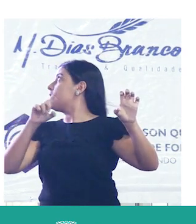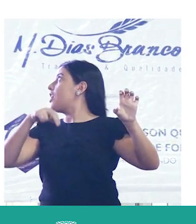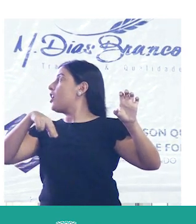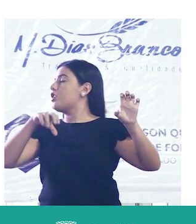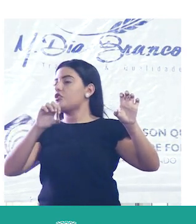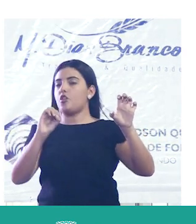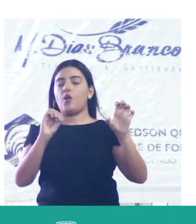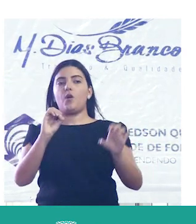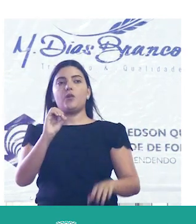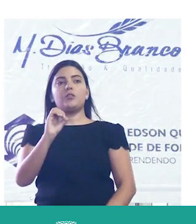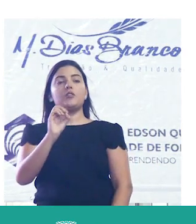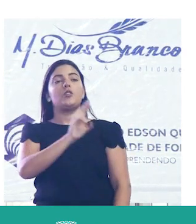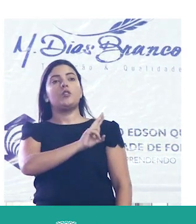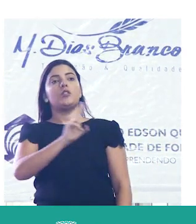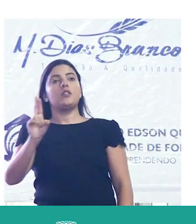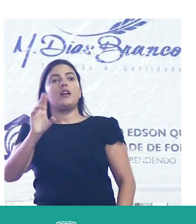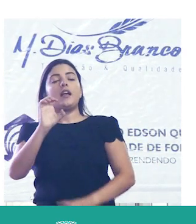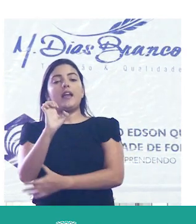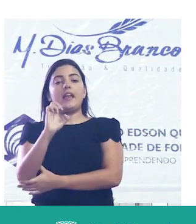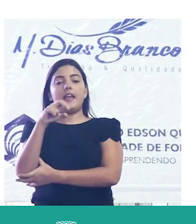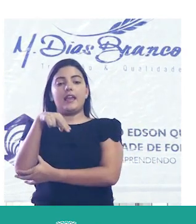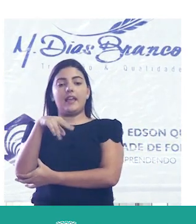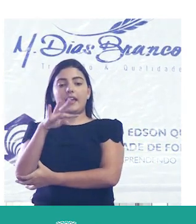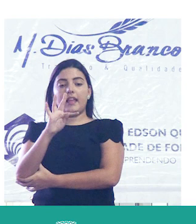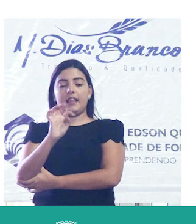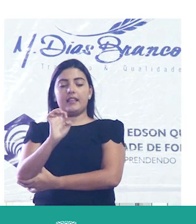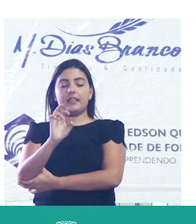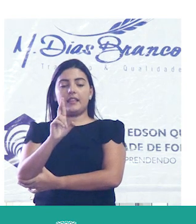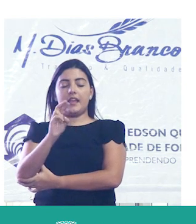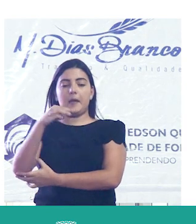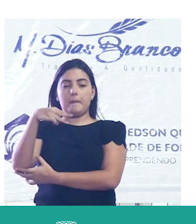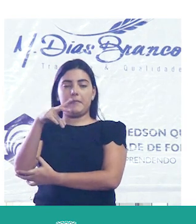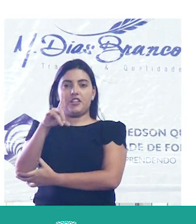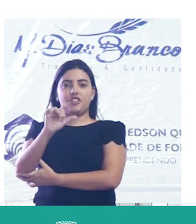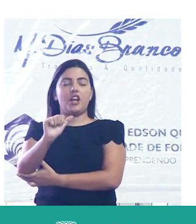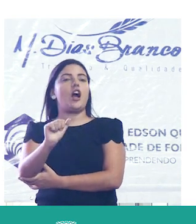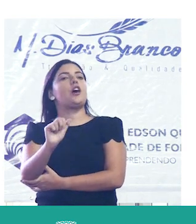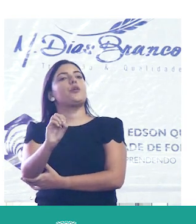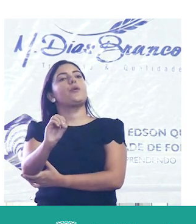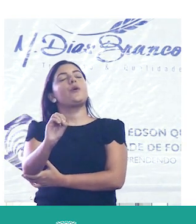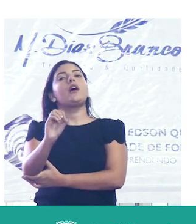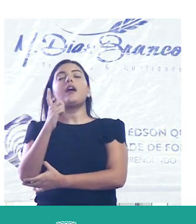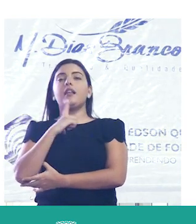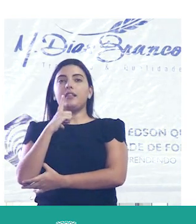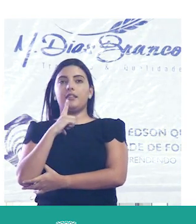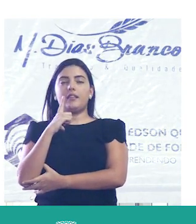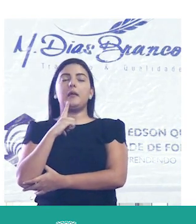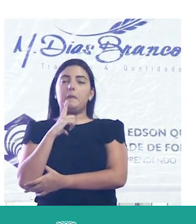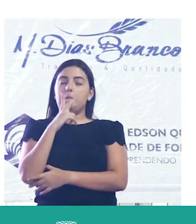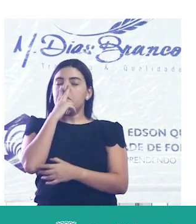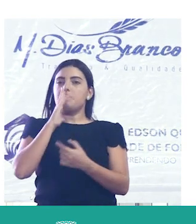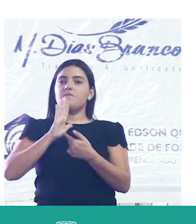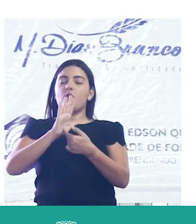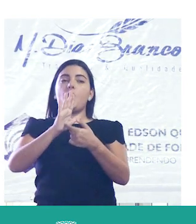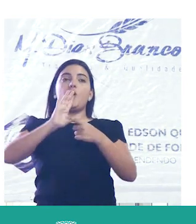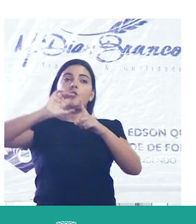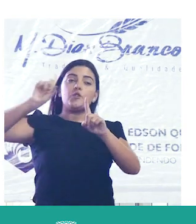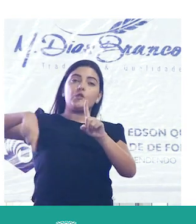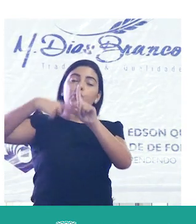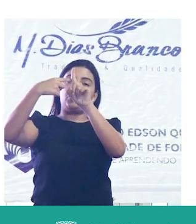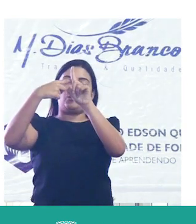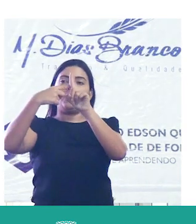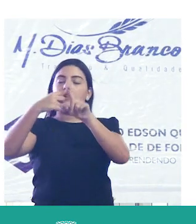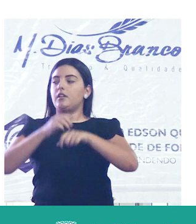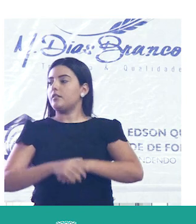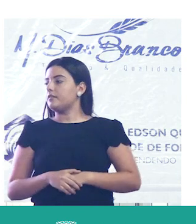Essa substância chama-se intermediária. Ela aparece nas 2 em lados opostos. Quando eu for somar essas 2